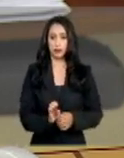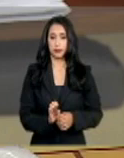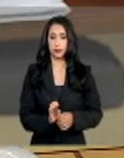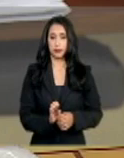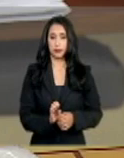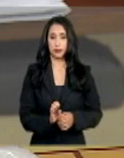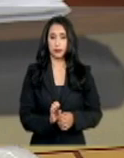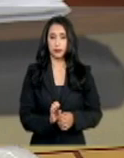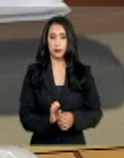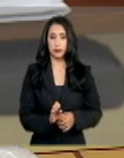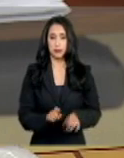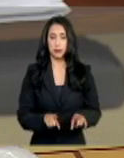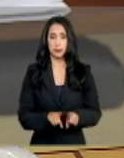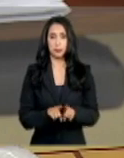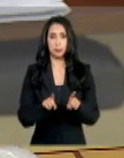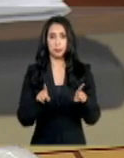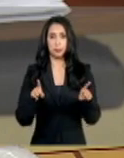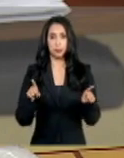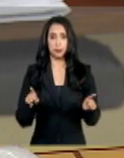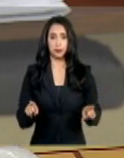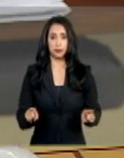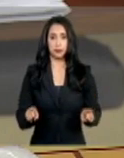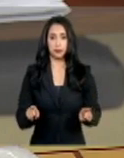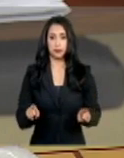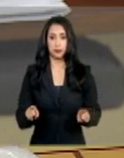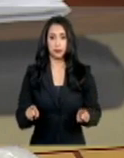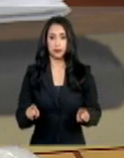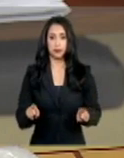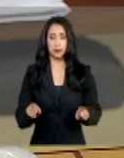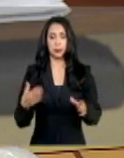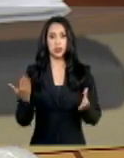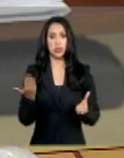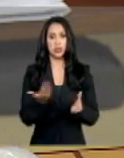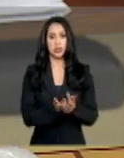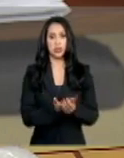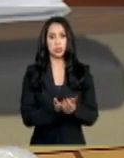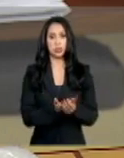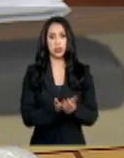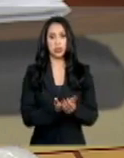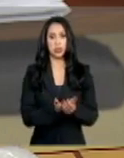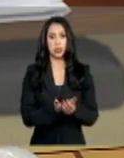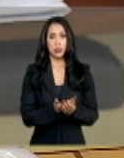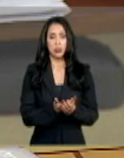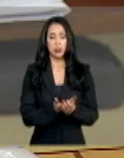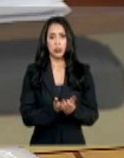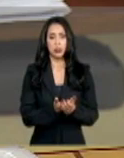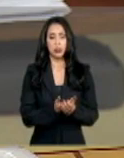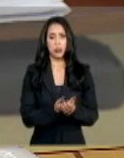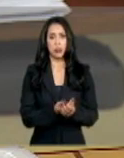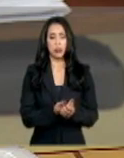mas esse processo se tornou o momentoso